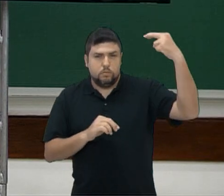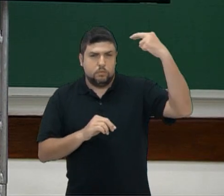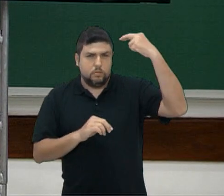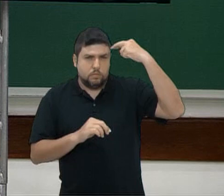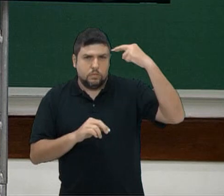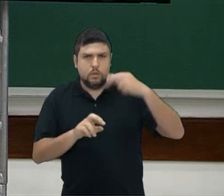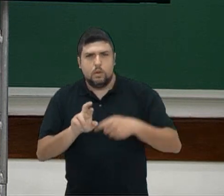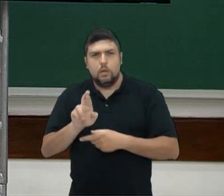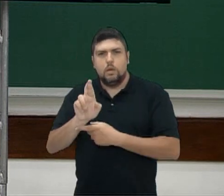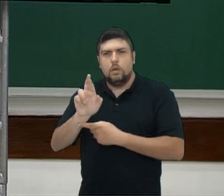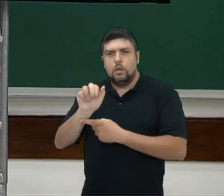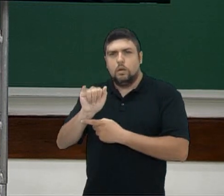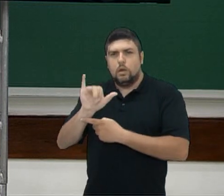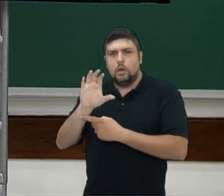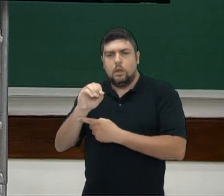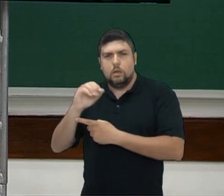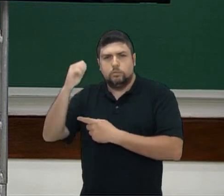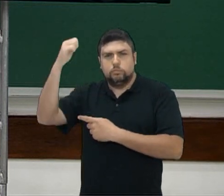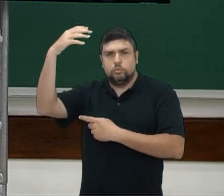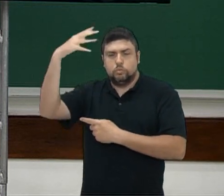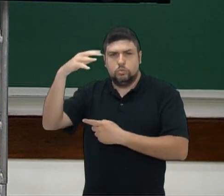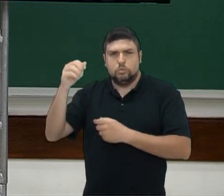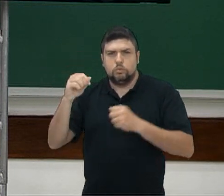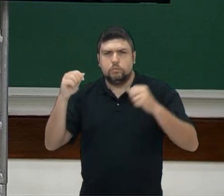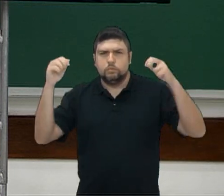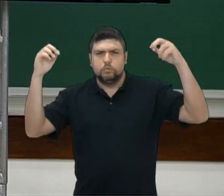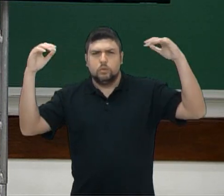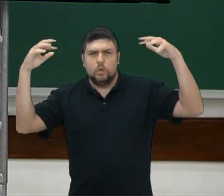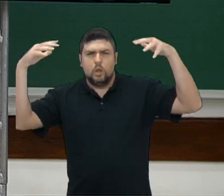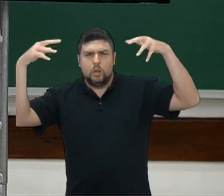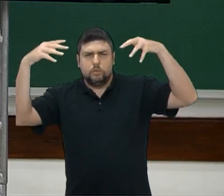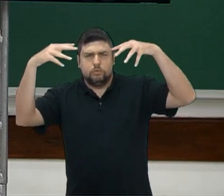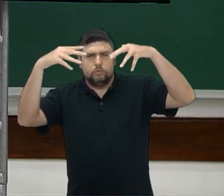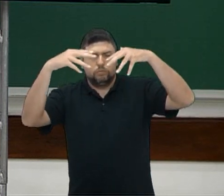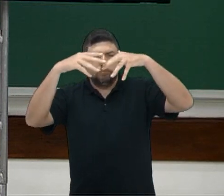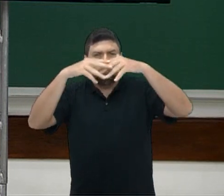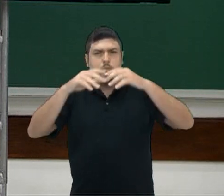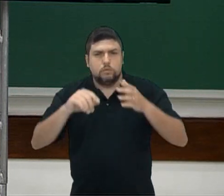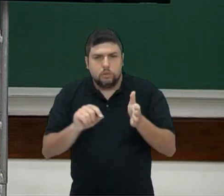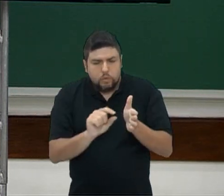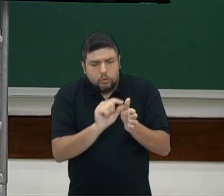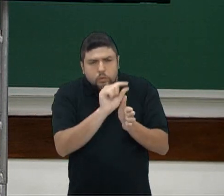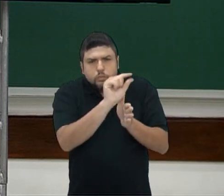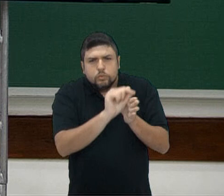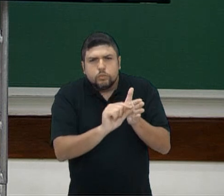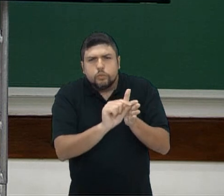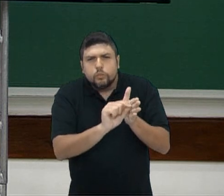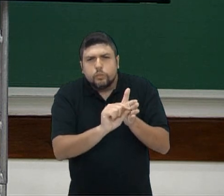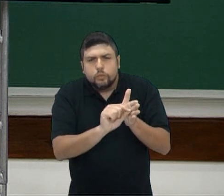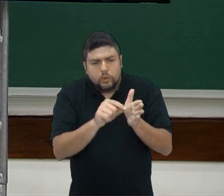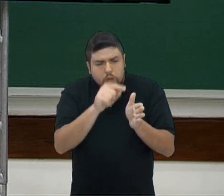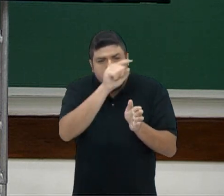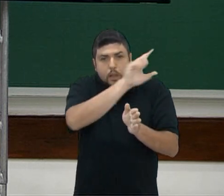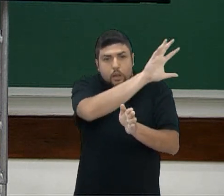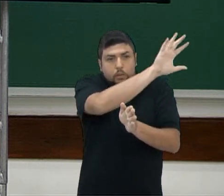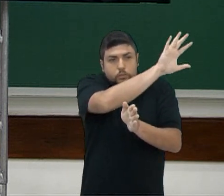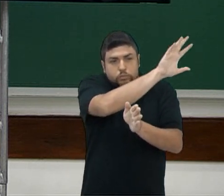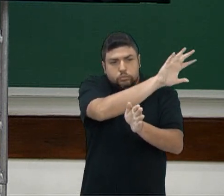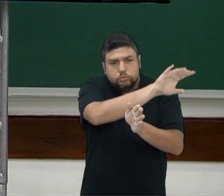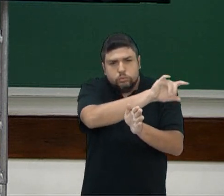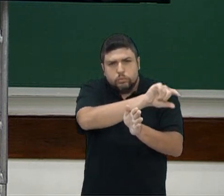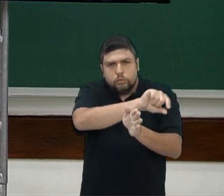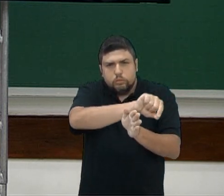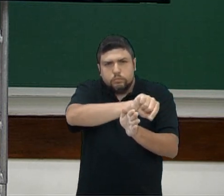eles acabam vindo de todas as direções. Então, quando você tem uma pequena abertura, você direciona esse